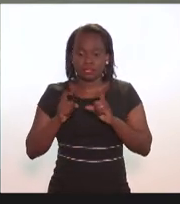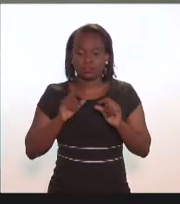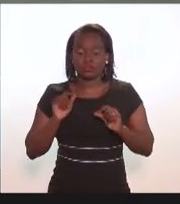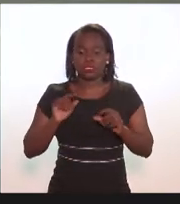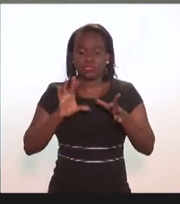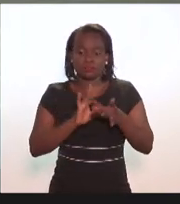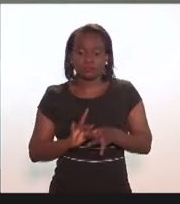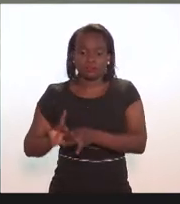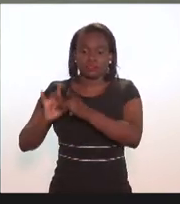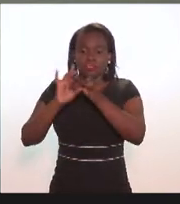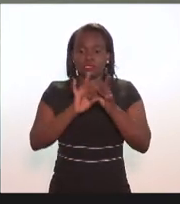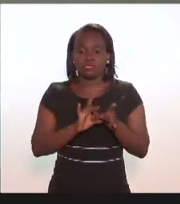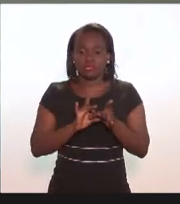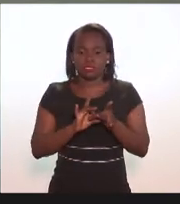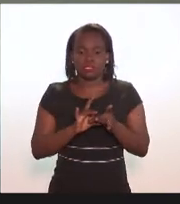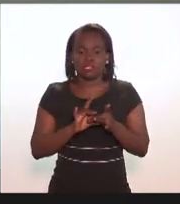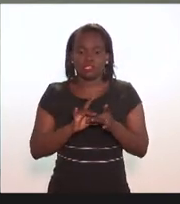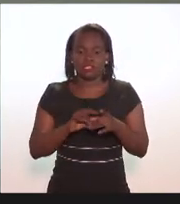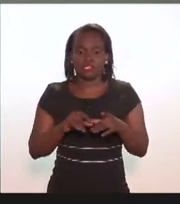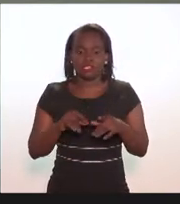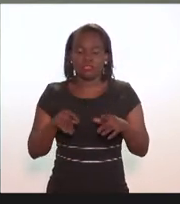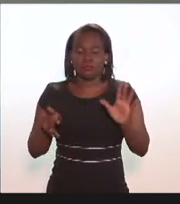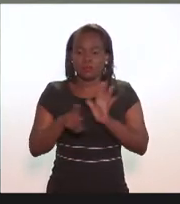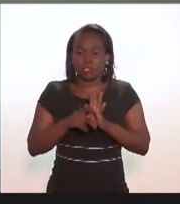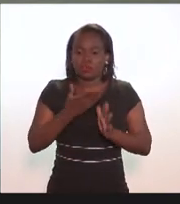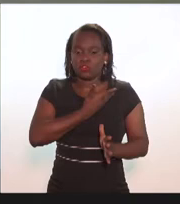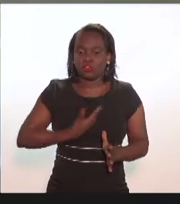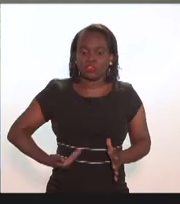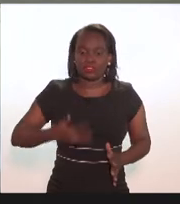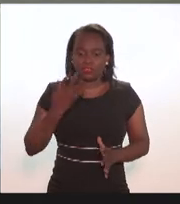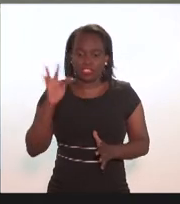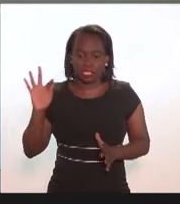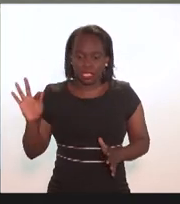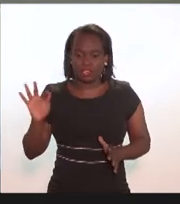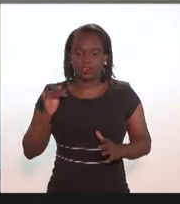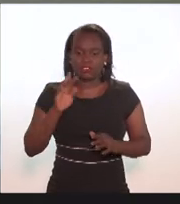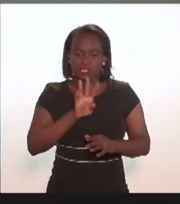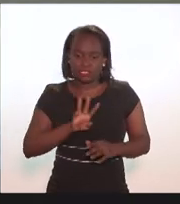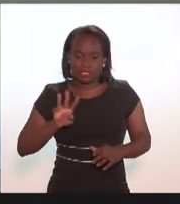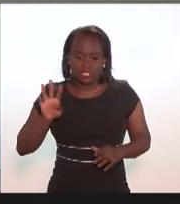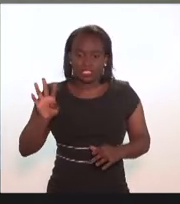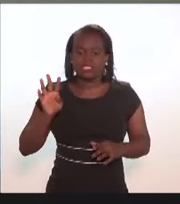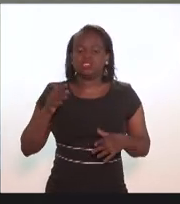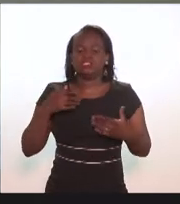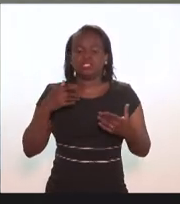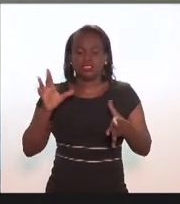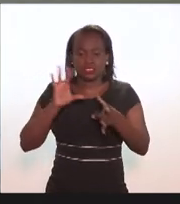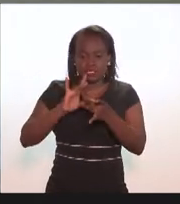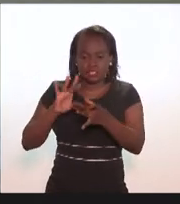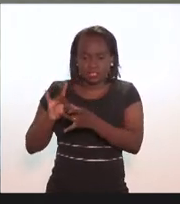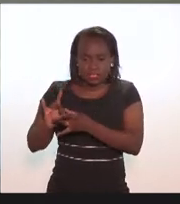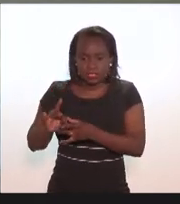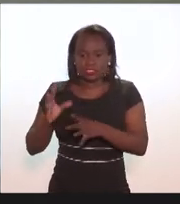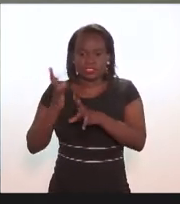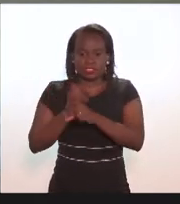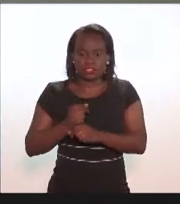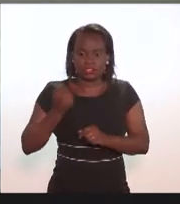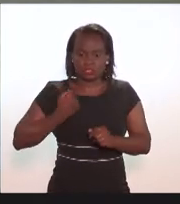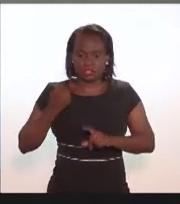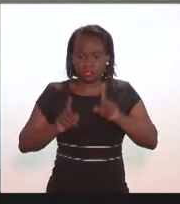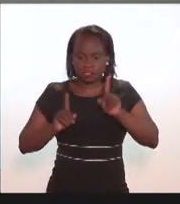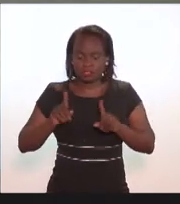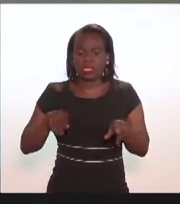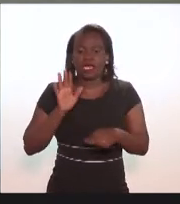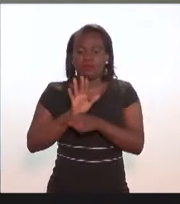integração com os portais do governo federal. Isso vai facilitar muito a integração das bases de dados e agilizar muito